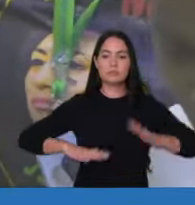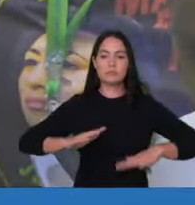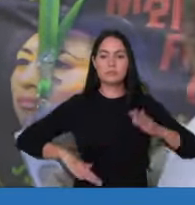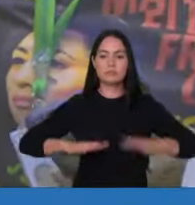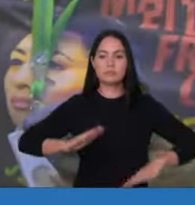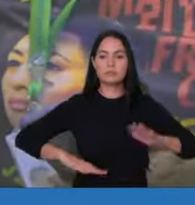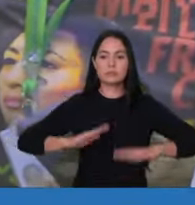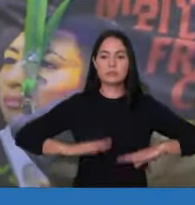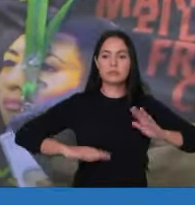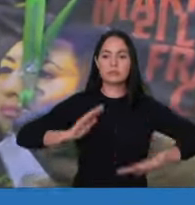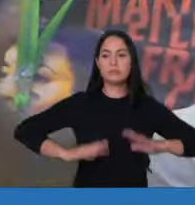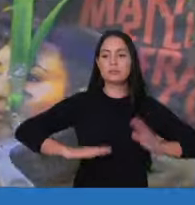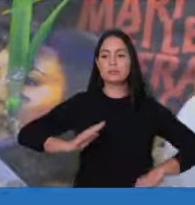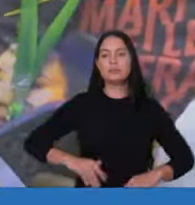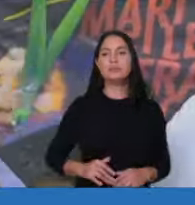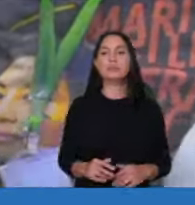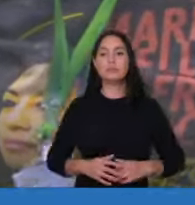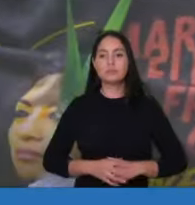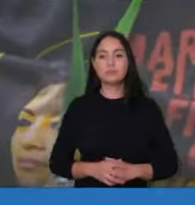Tocar